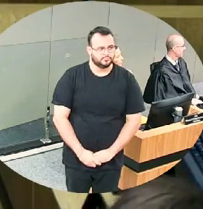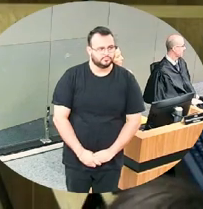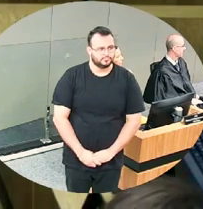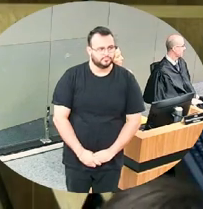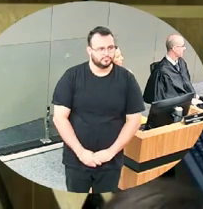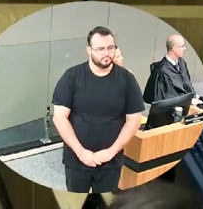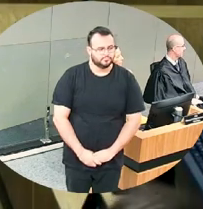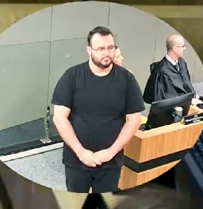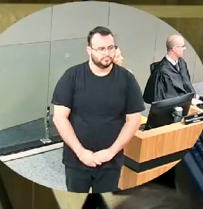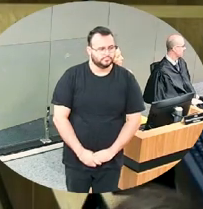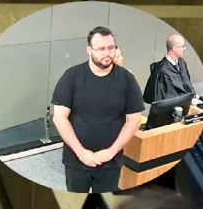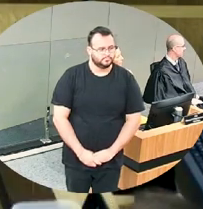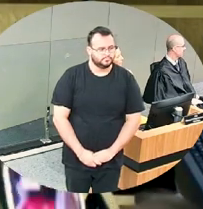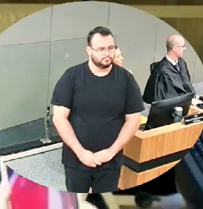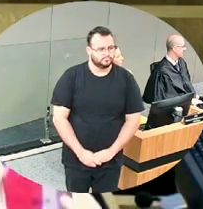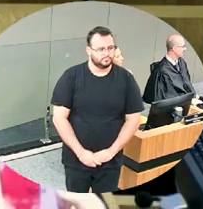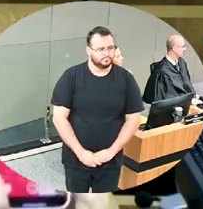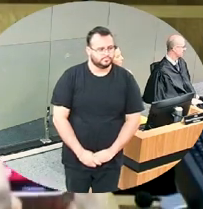empossado